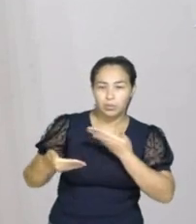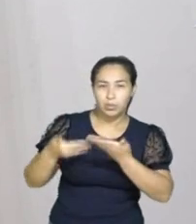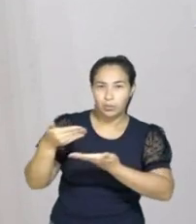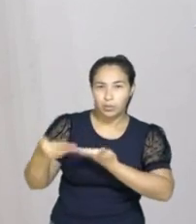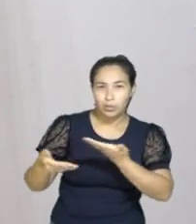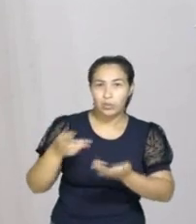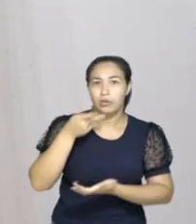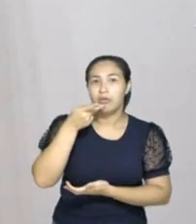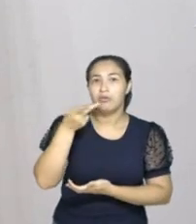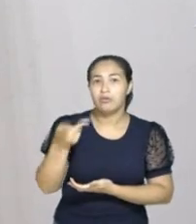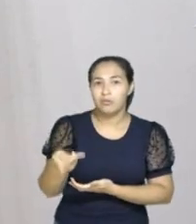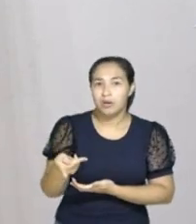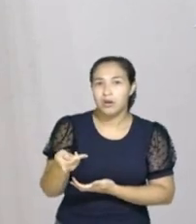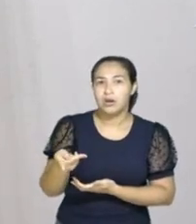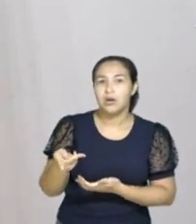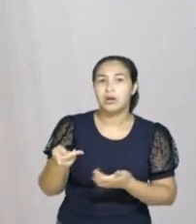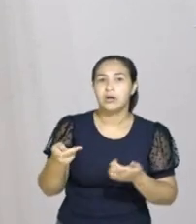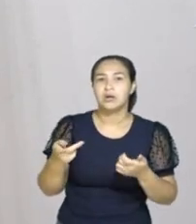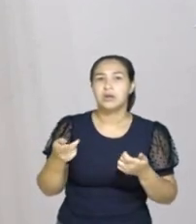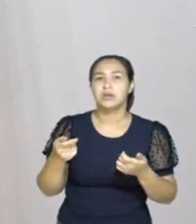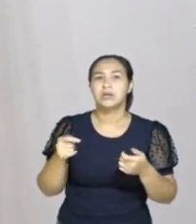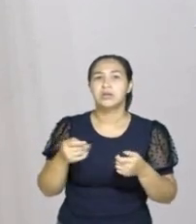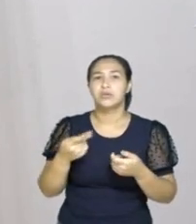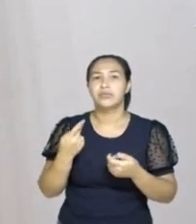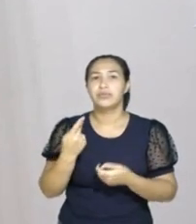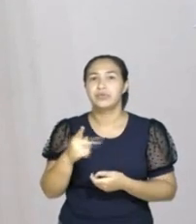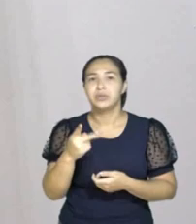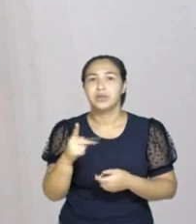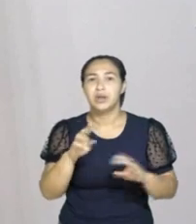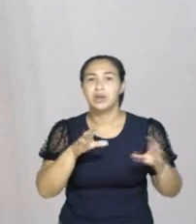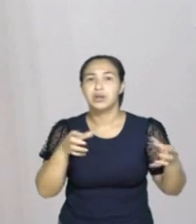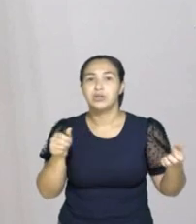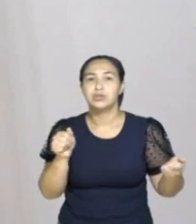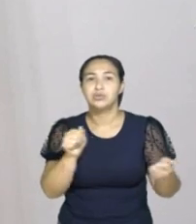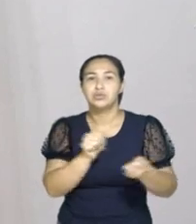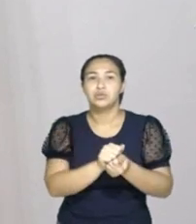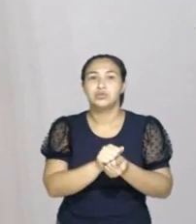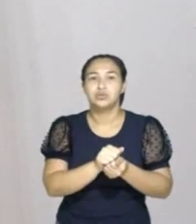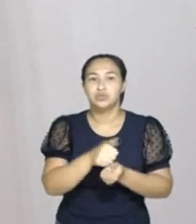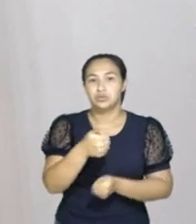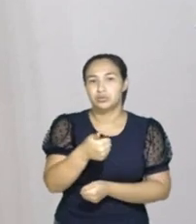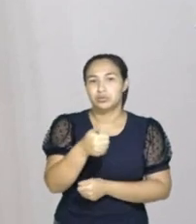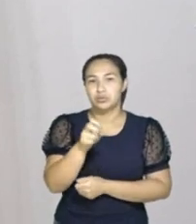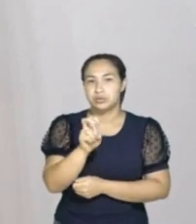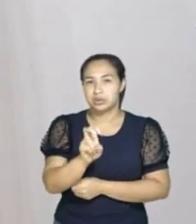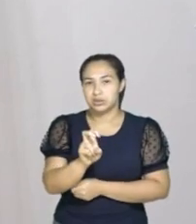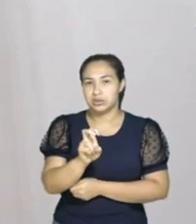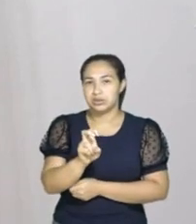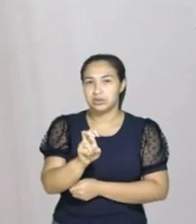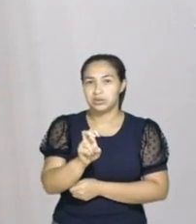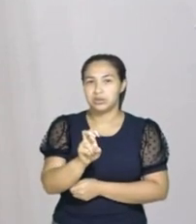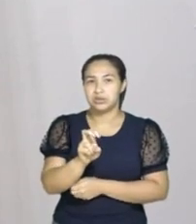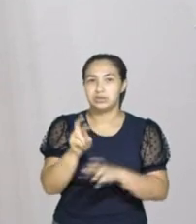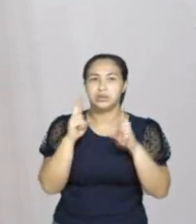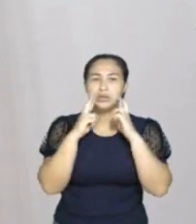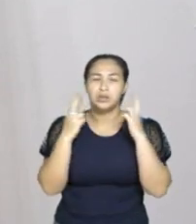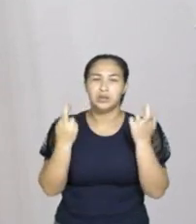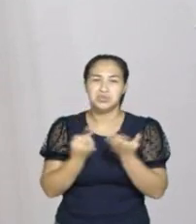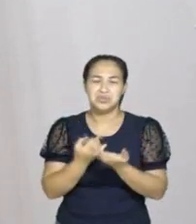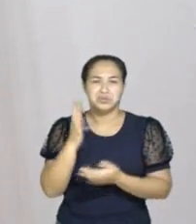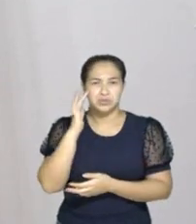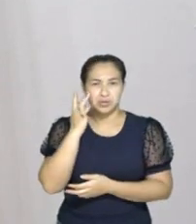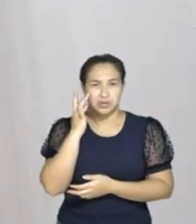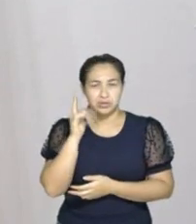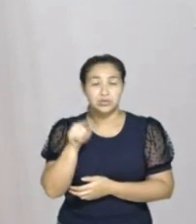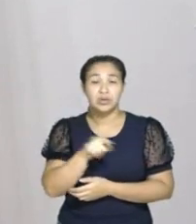se manifestaram a partir das suas falas né esse conjunto 15 16 17 18 audiências elas